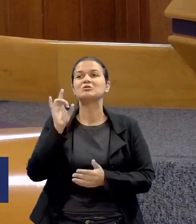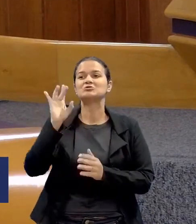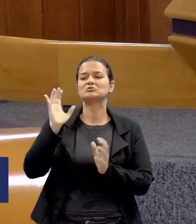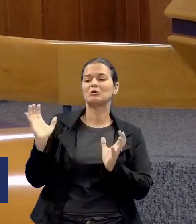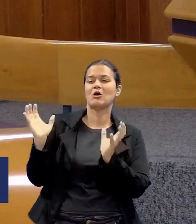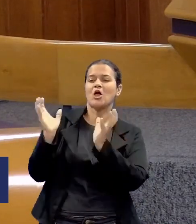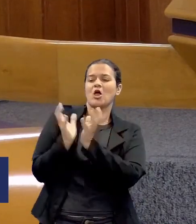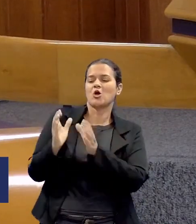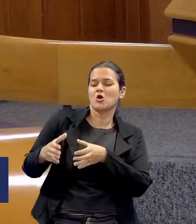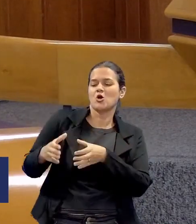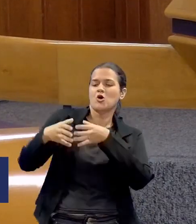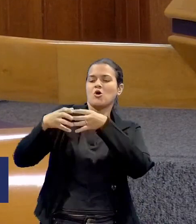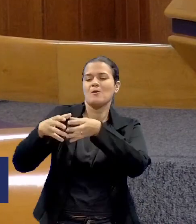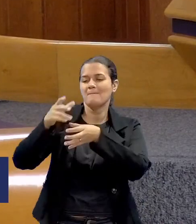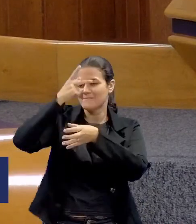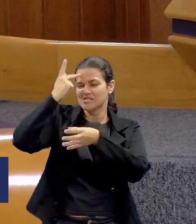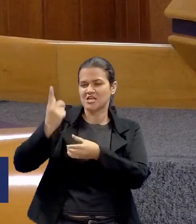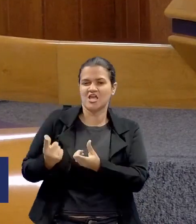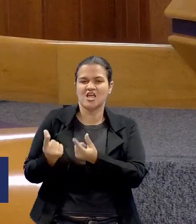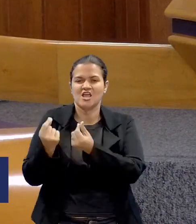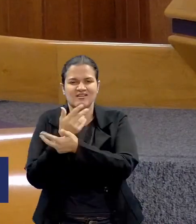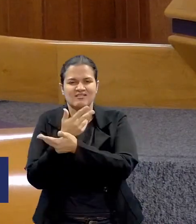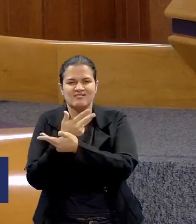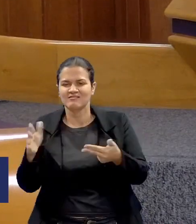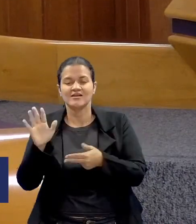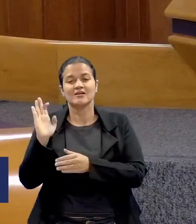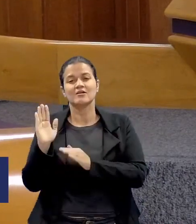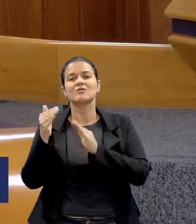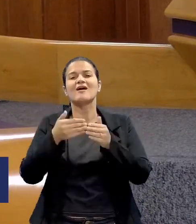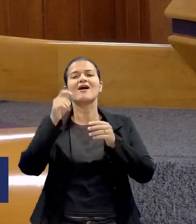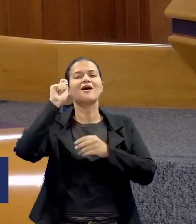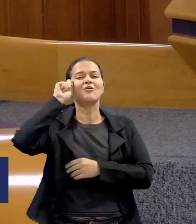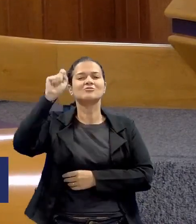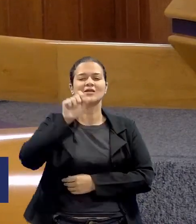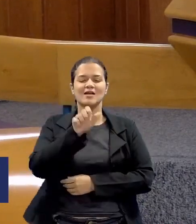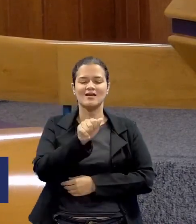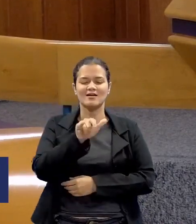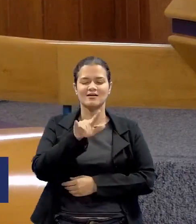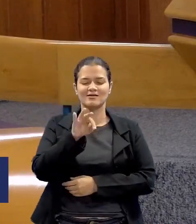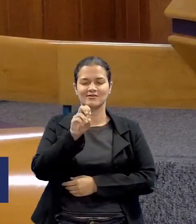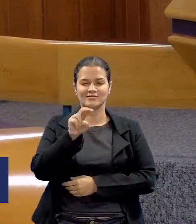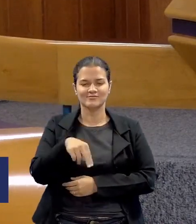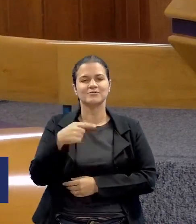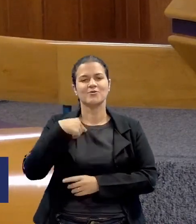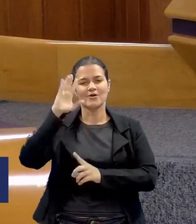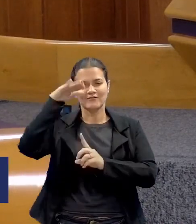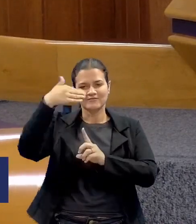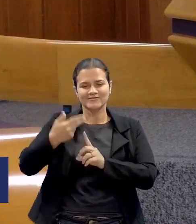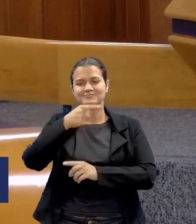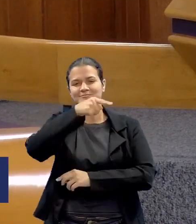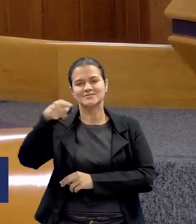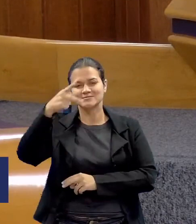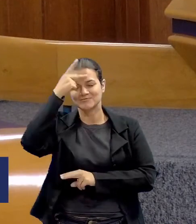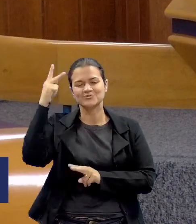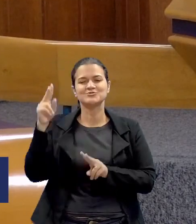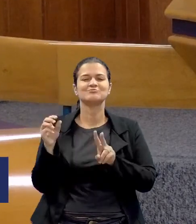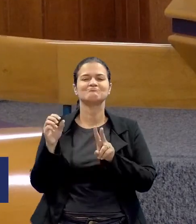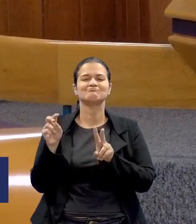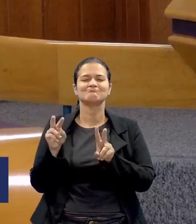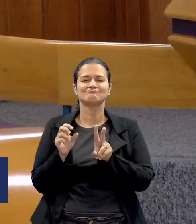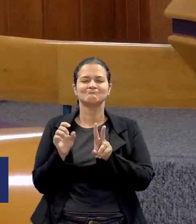brancas ocidentais. Isso segundo Ailton Krenak. Reverencio os Yanomamis neste momento e seus